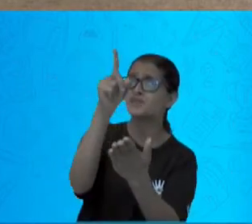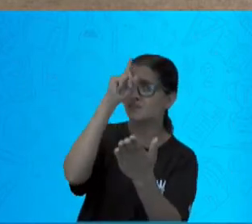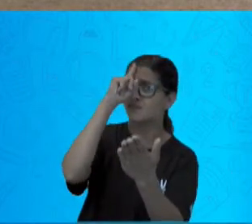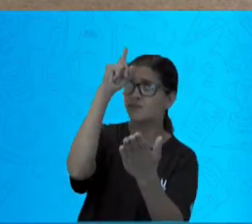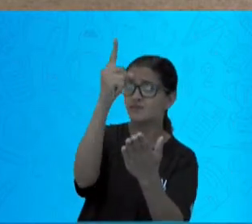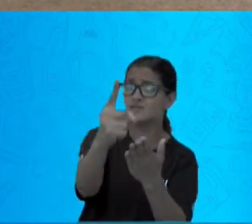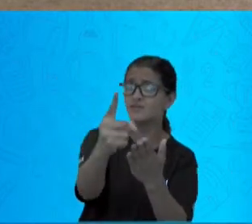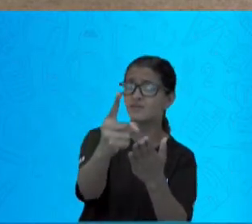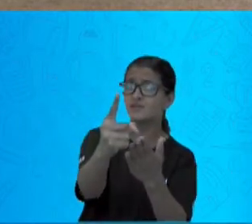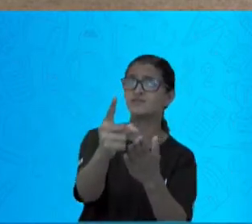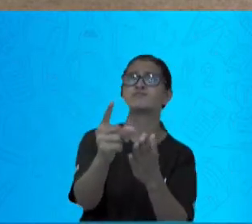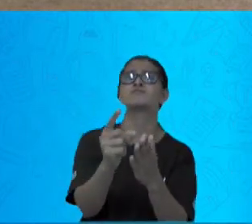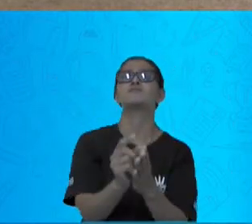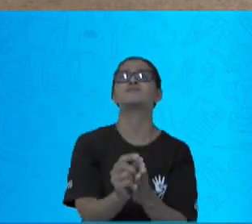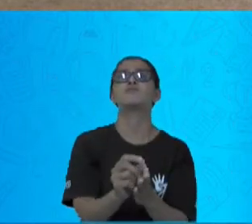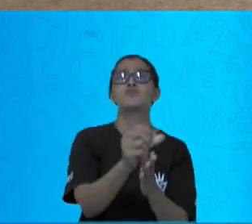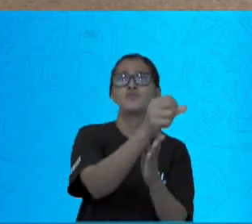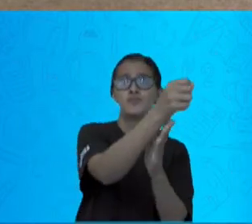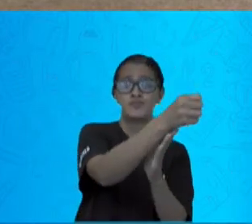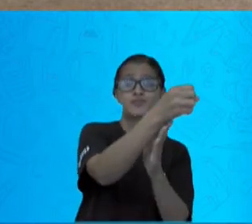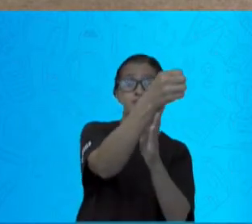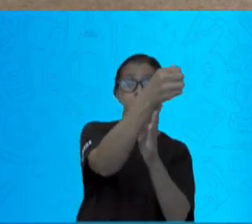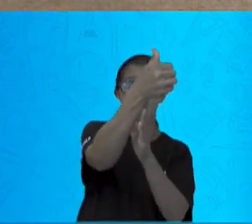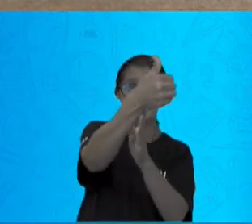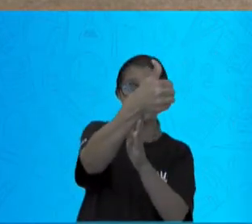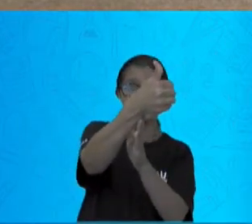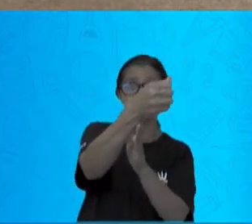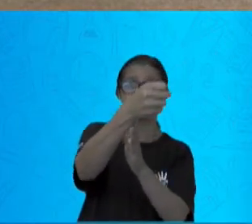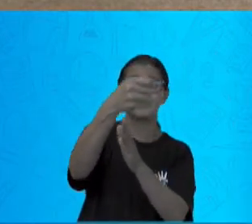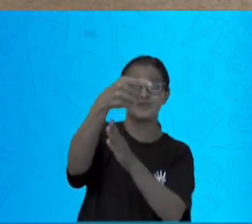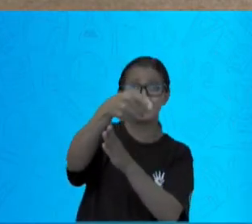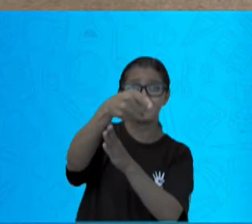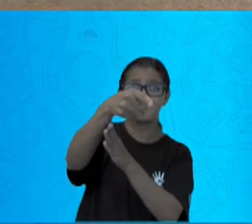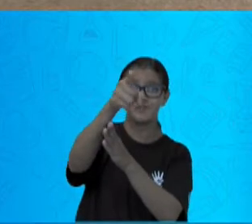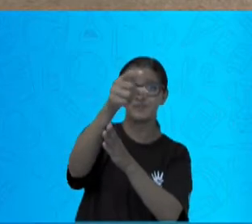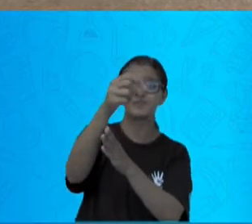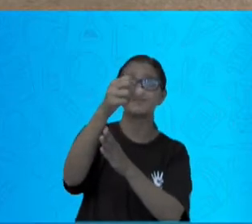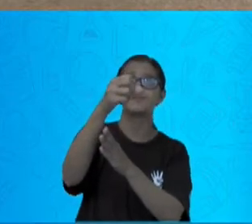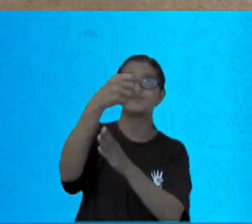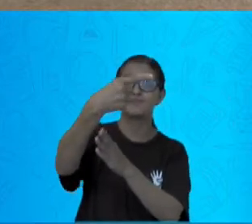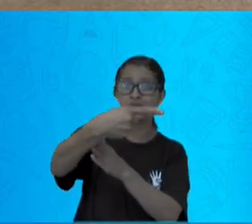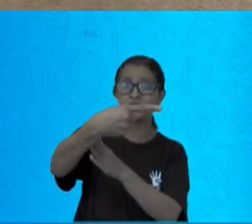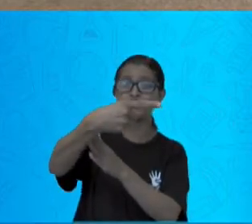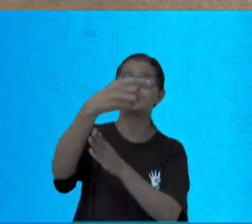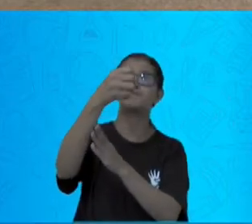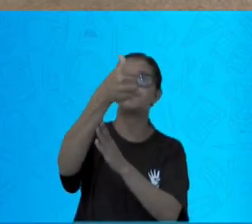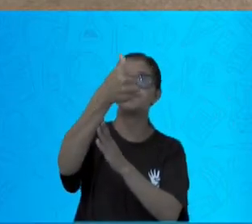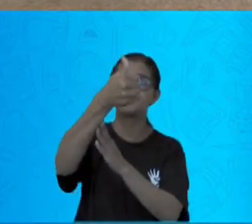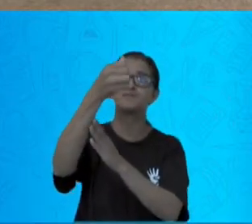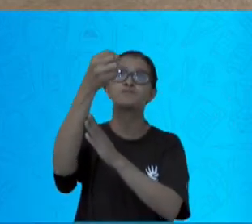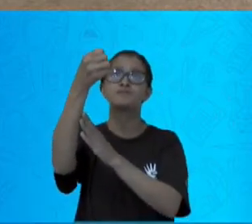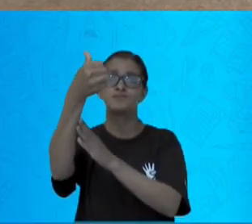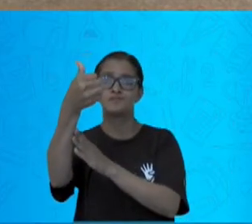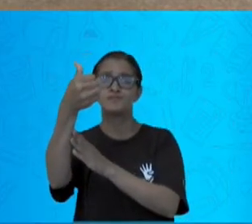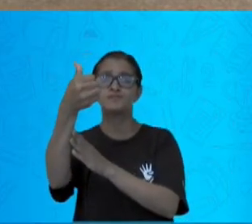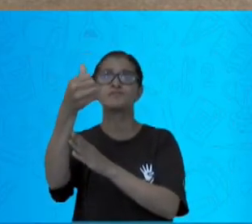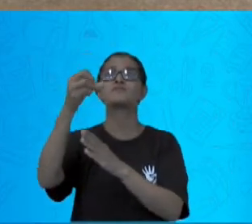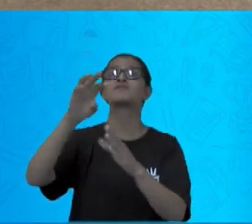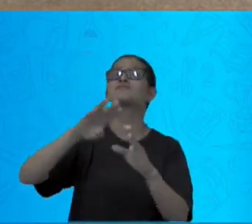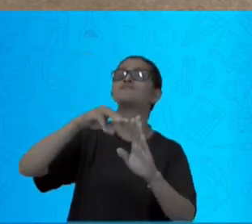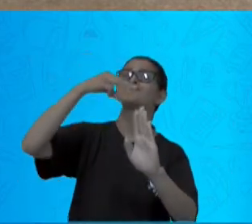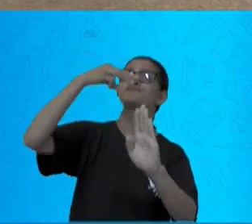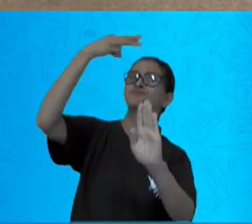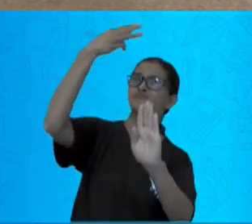o resultado de menos 2 dentro do parênteses elevado a 4. E menos 16 é o menos 2 elevado a